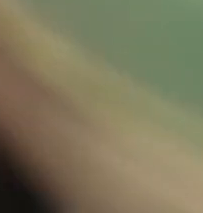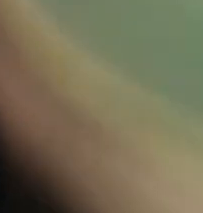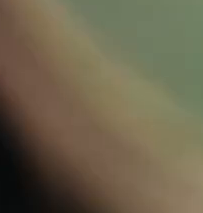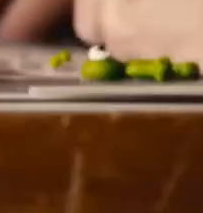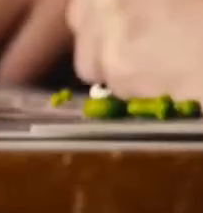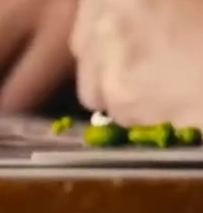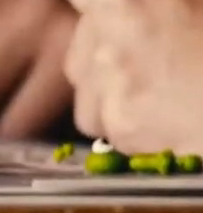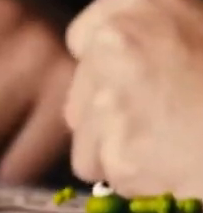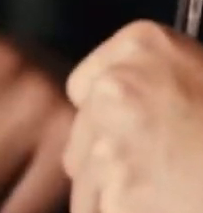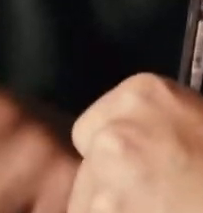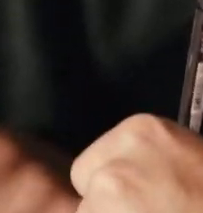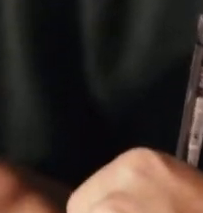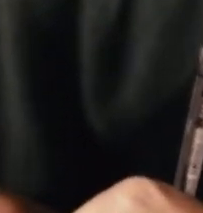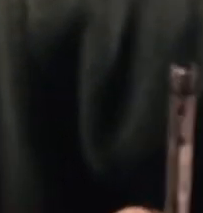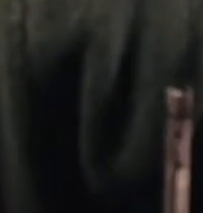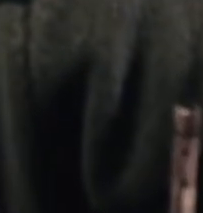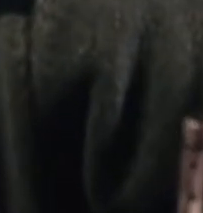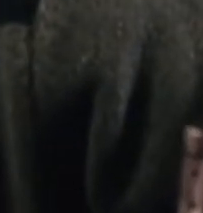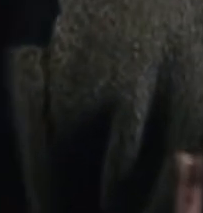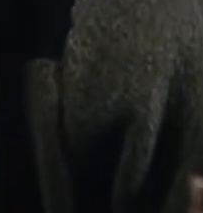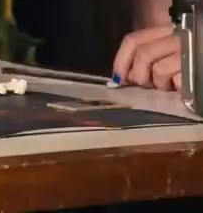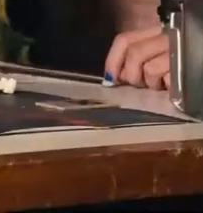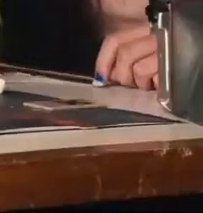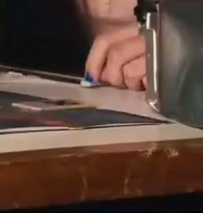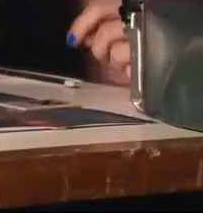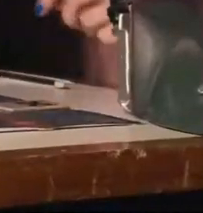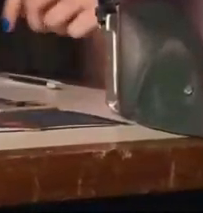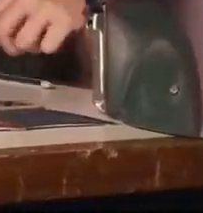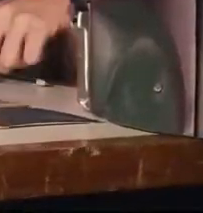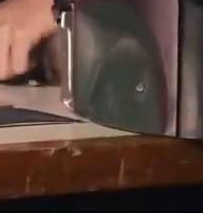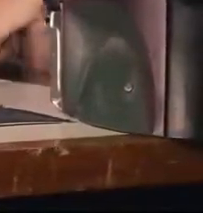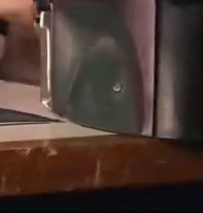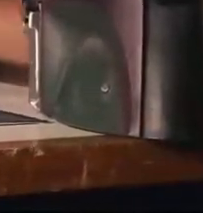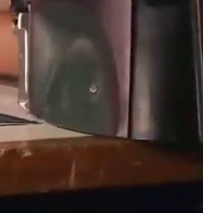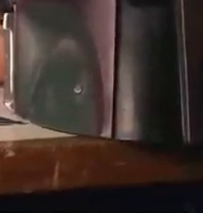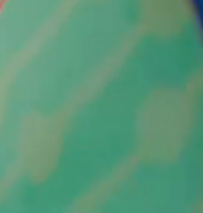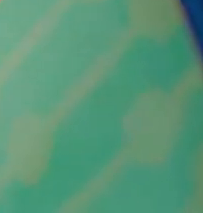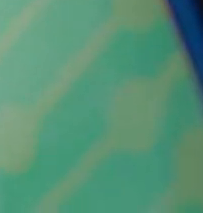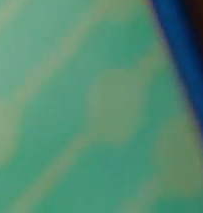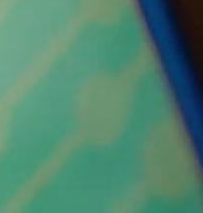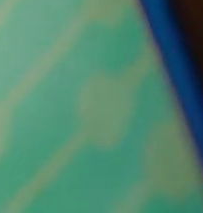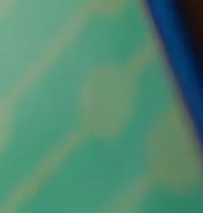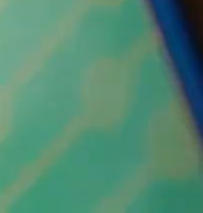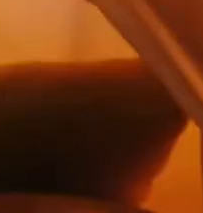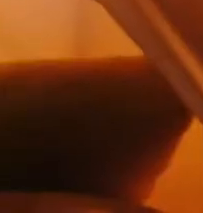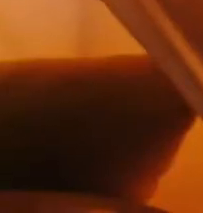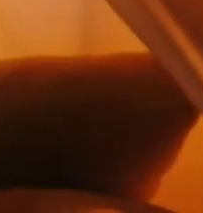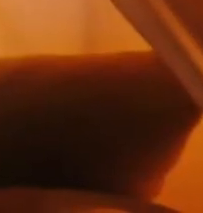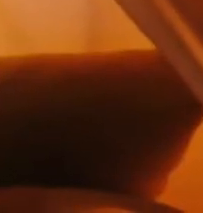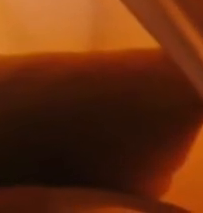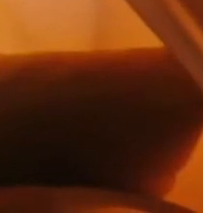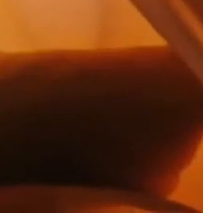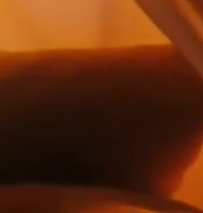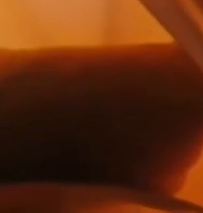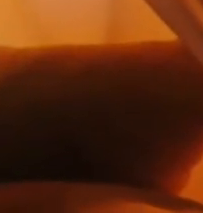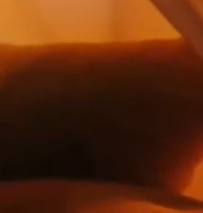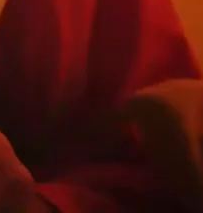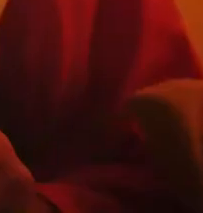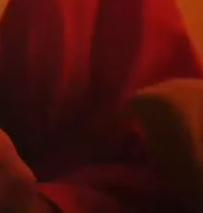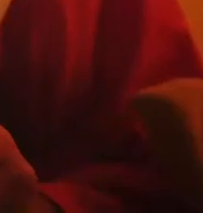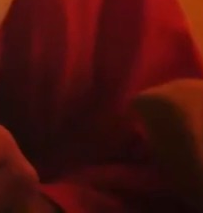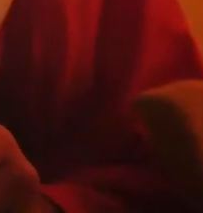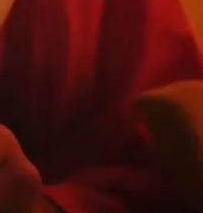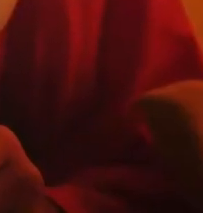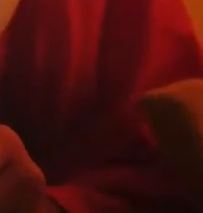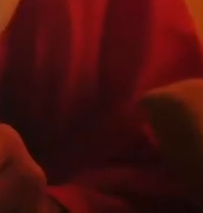numa jornada compartilhada com o infinito as possibilidades de transformar a imaginação de todos e experiências diferentes